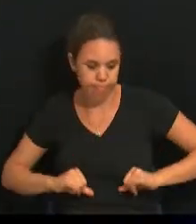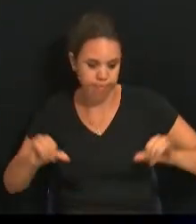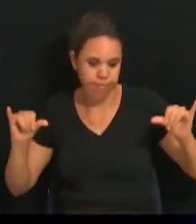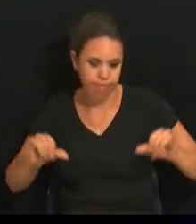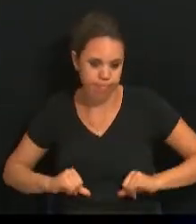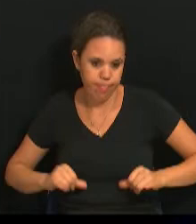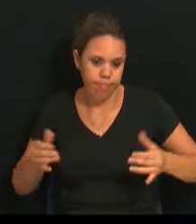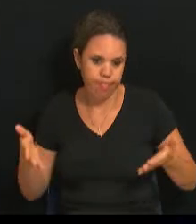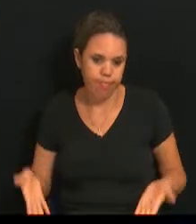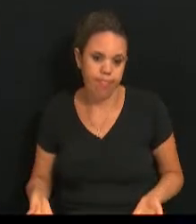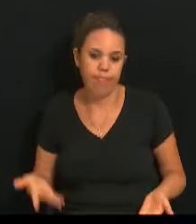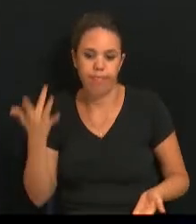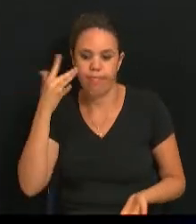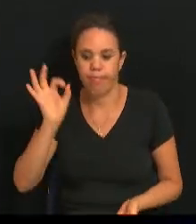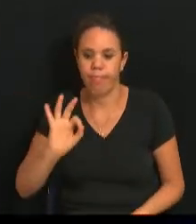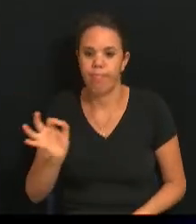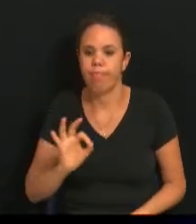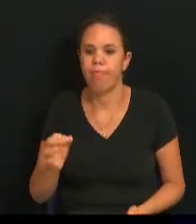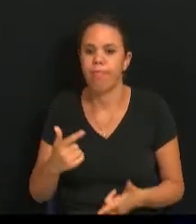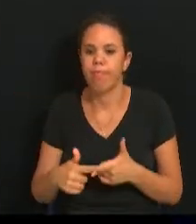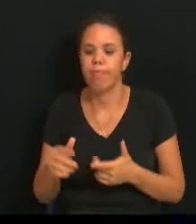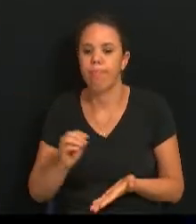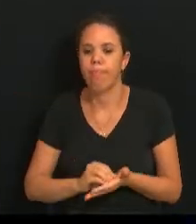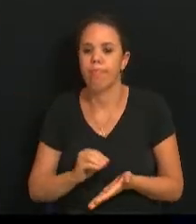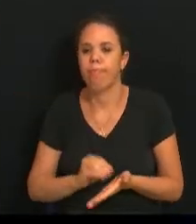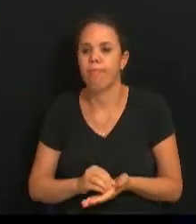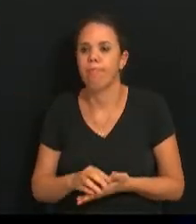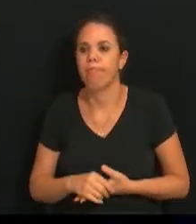vivendo, não sabe da falta de